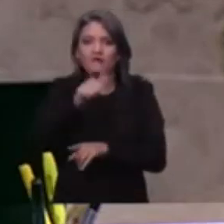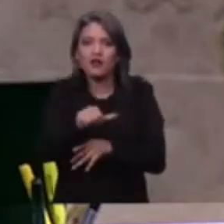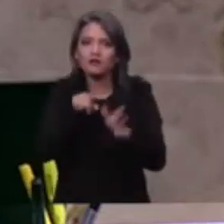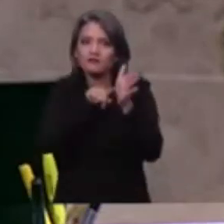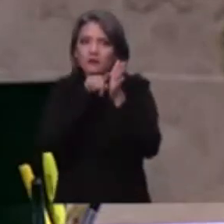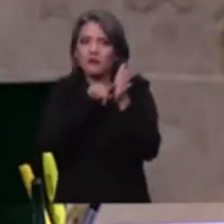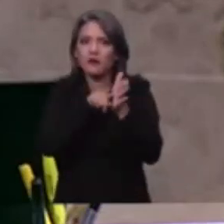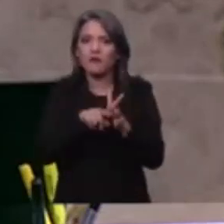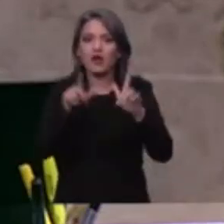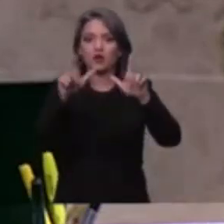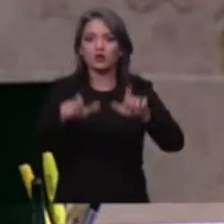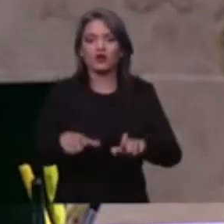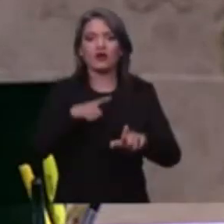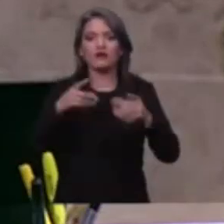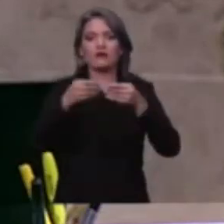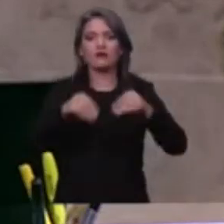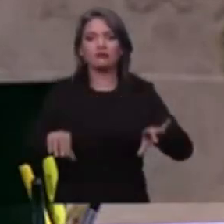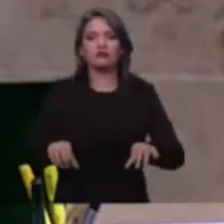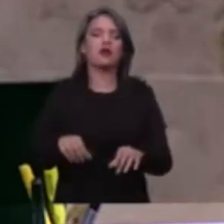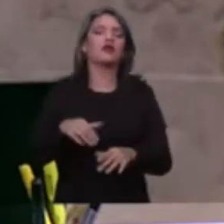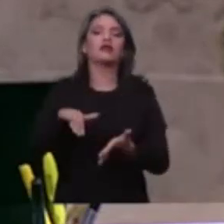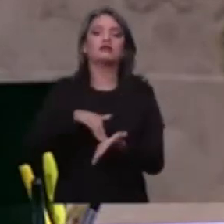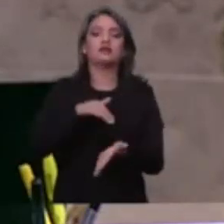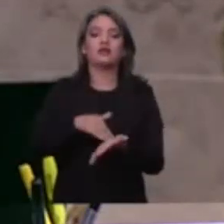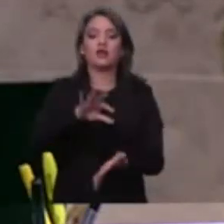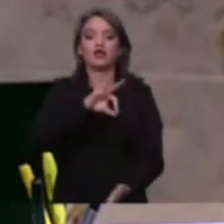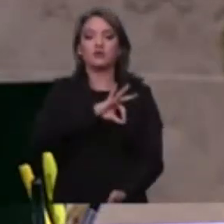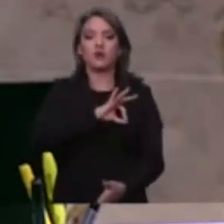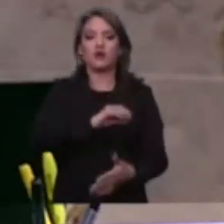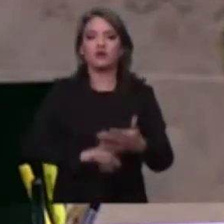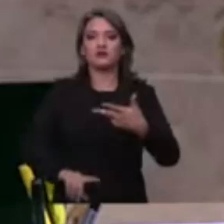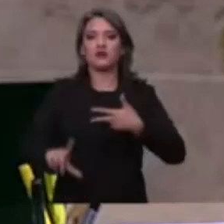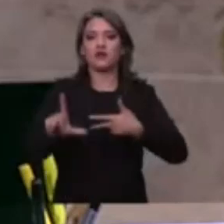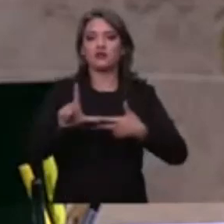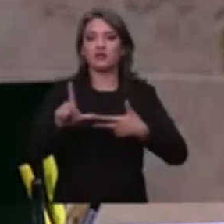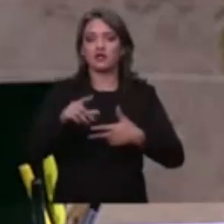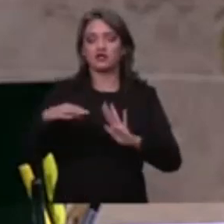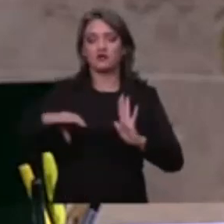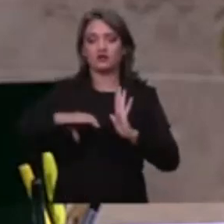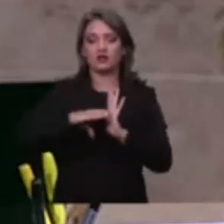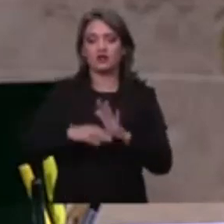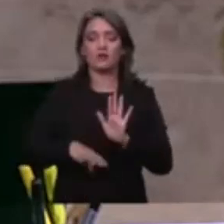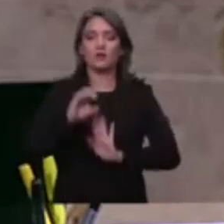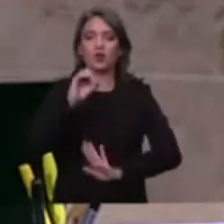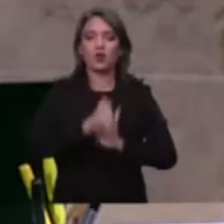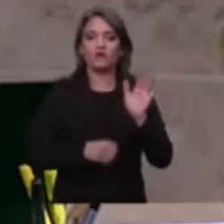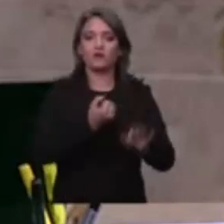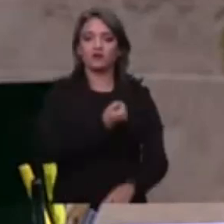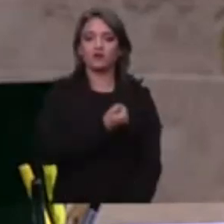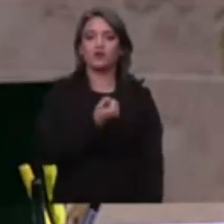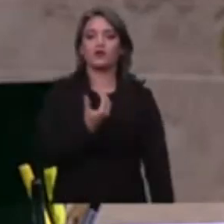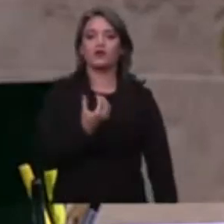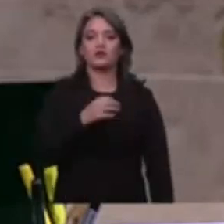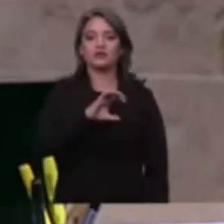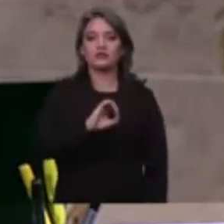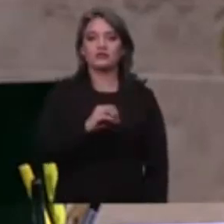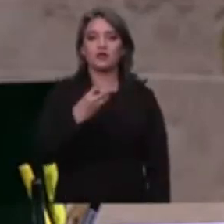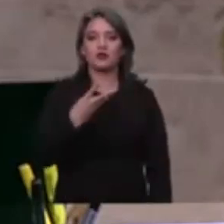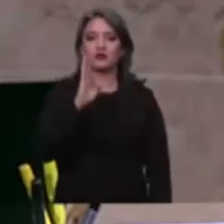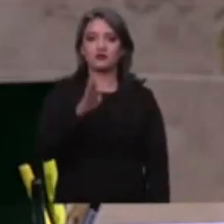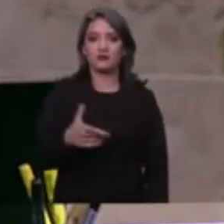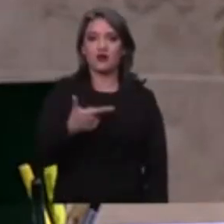em local de dano da Secretaria de Polícia Legislativa do Senado Federal. Pelo ofício número